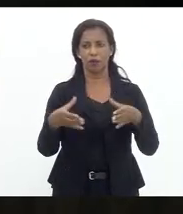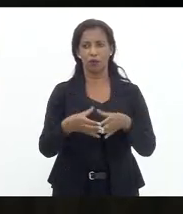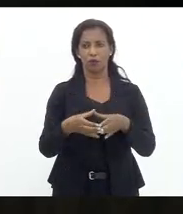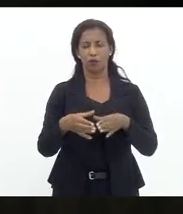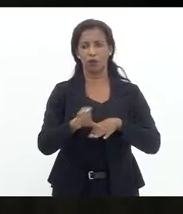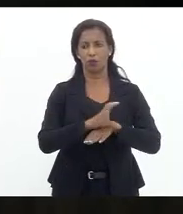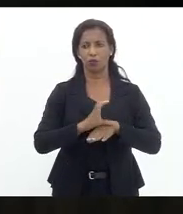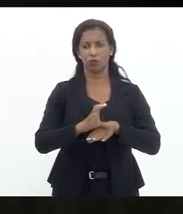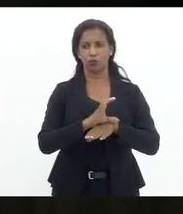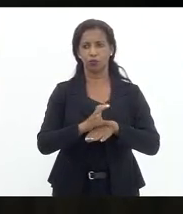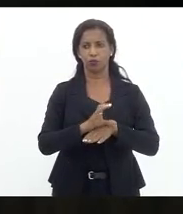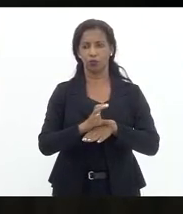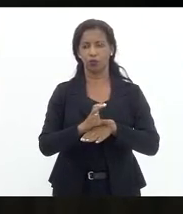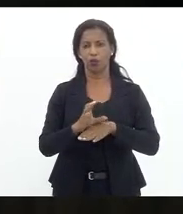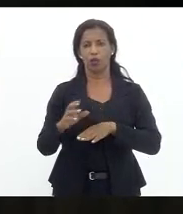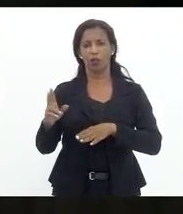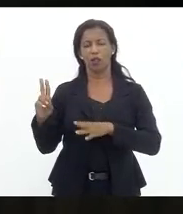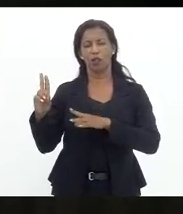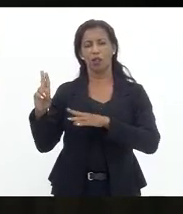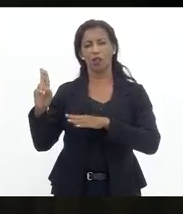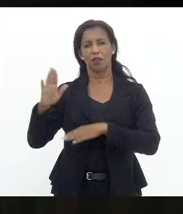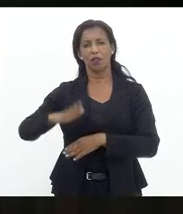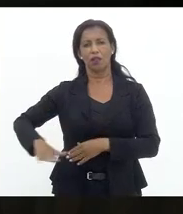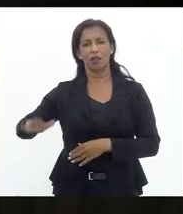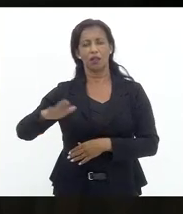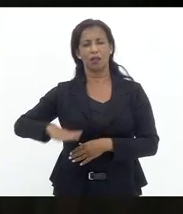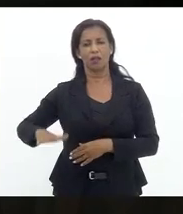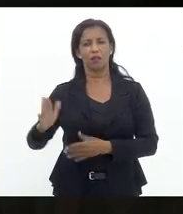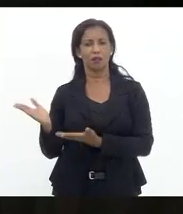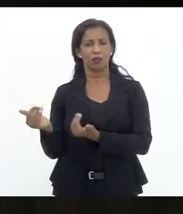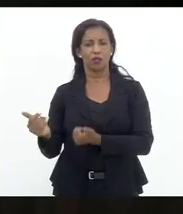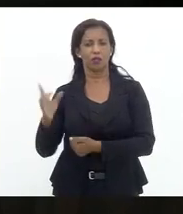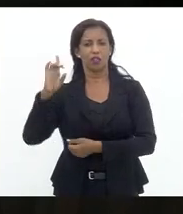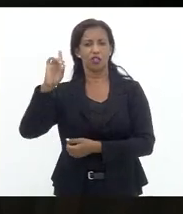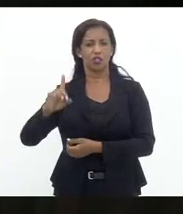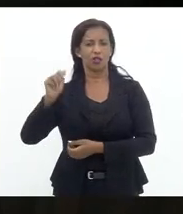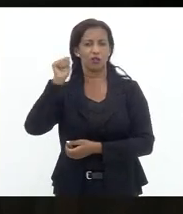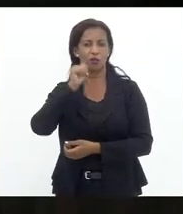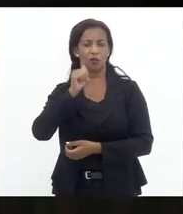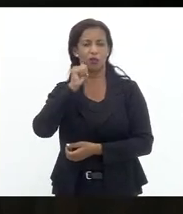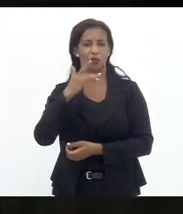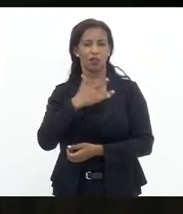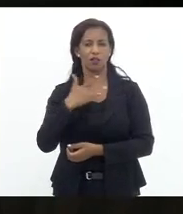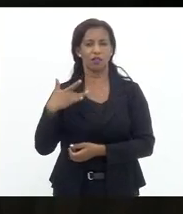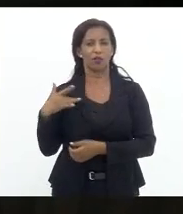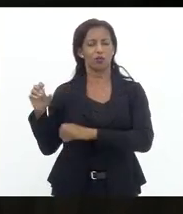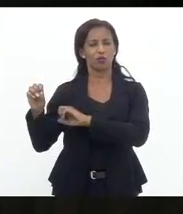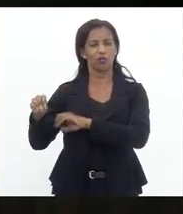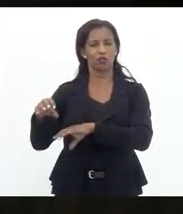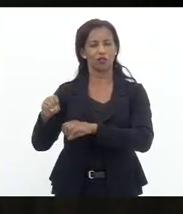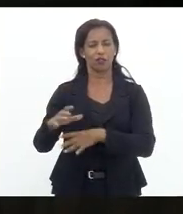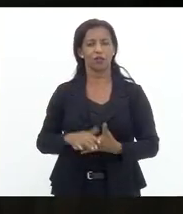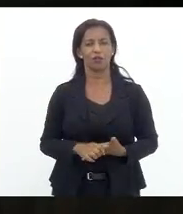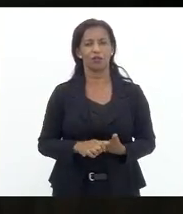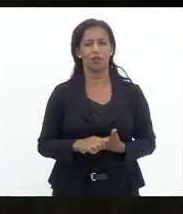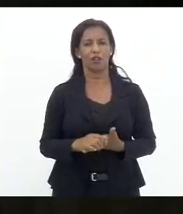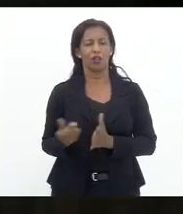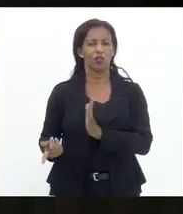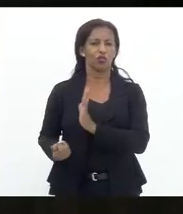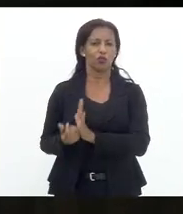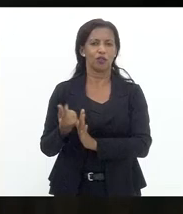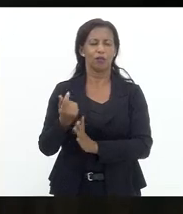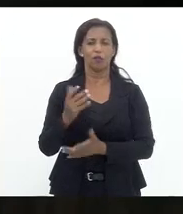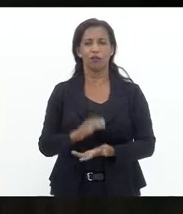de Constituição e Justiça de Assuntos da Criança e do Adolescente e do Idoso, Defesa do Direito da Mulher, de Saúde e Educação, de